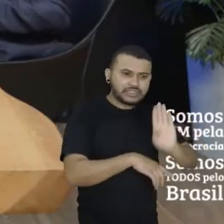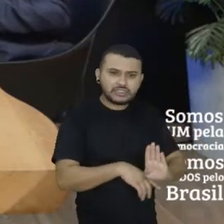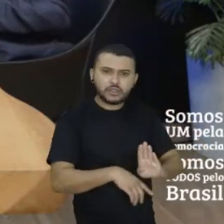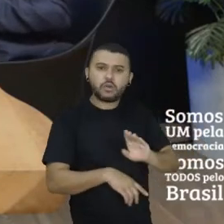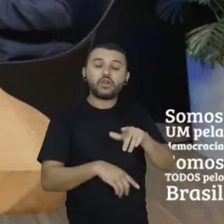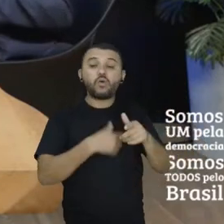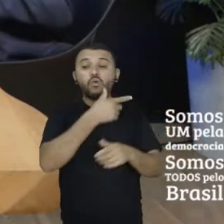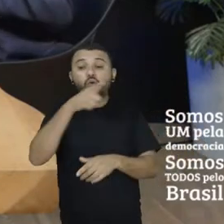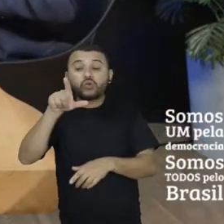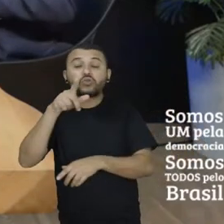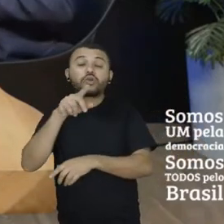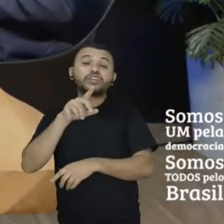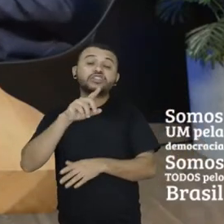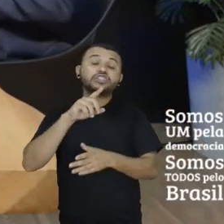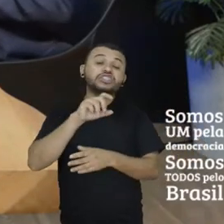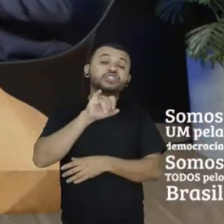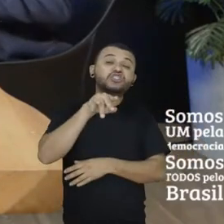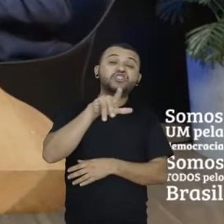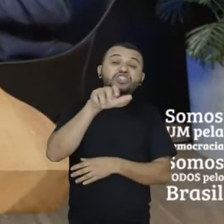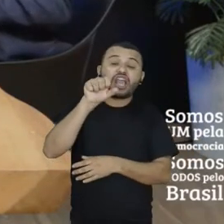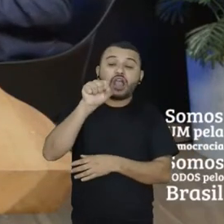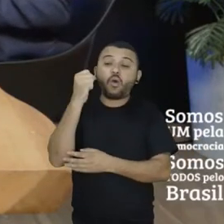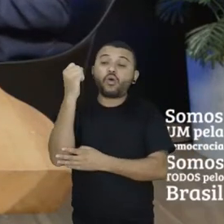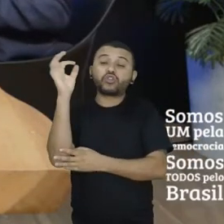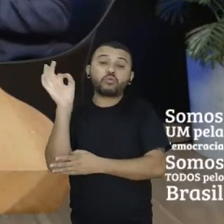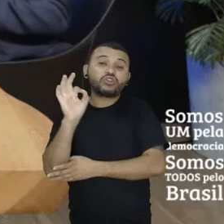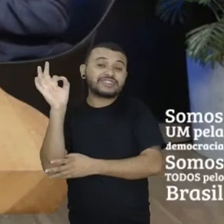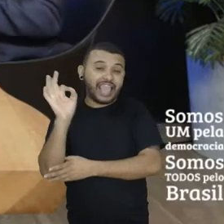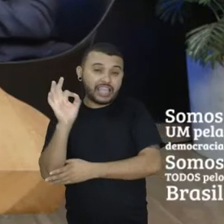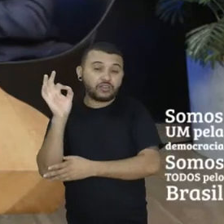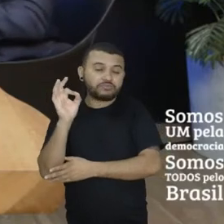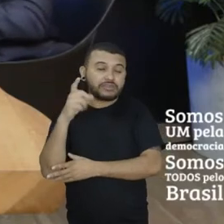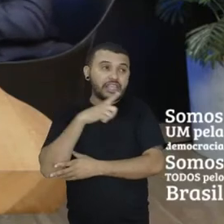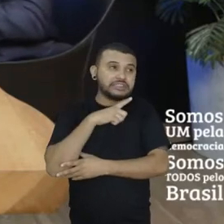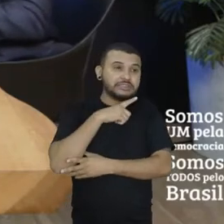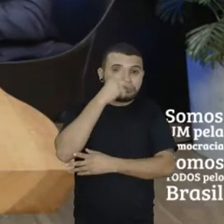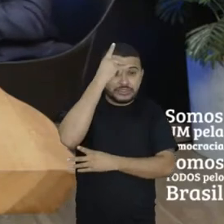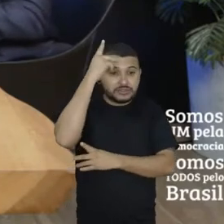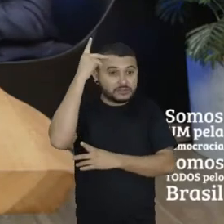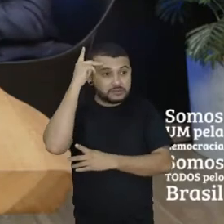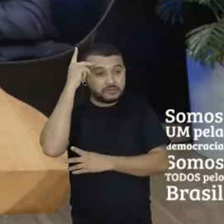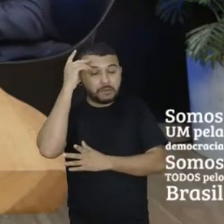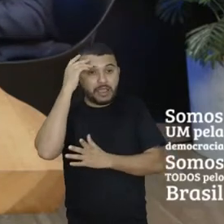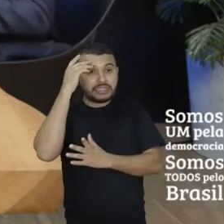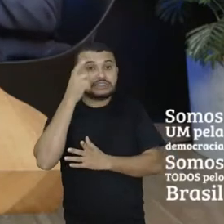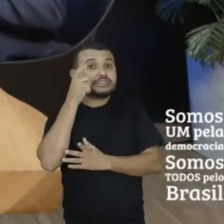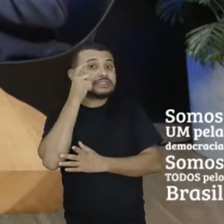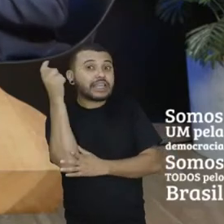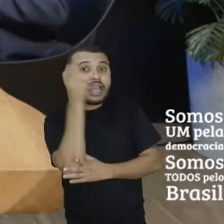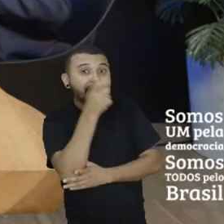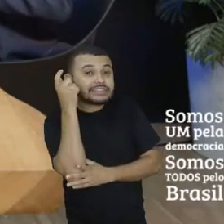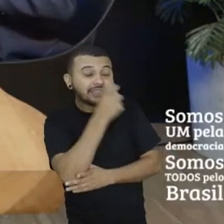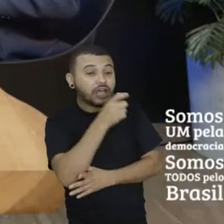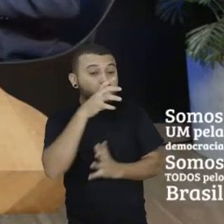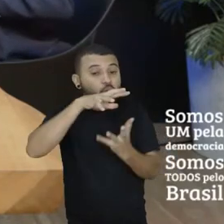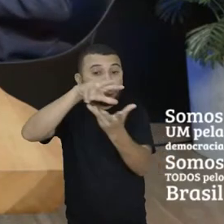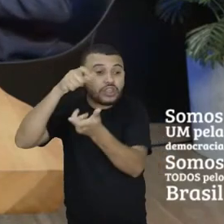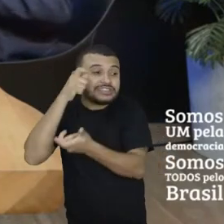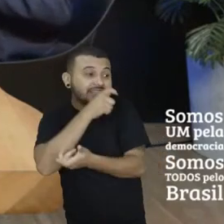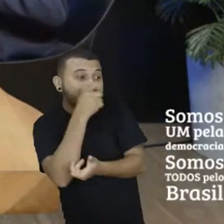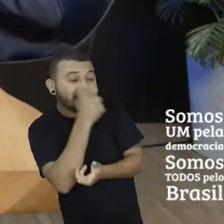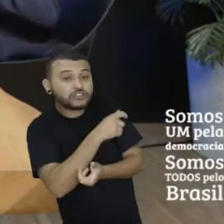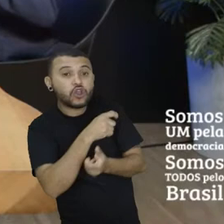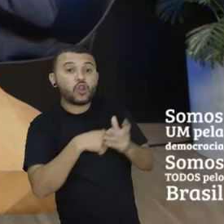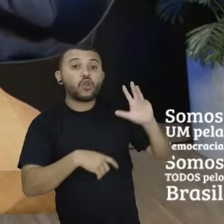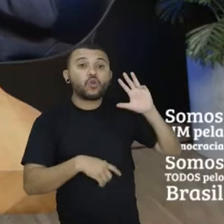8%. Então é claro que há uma expectativa no mundo com a eleição do presidente Lula. Então é evidente que se você